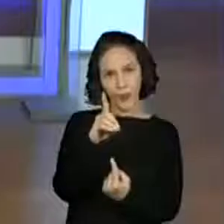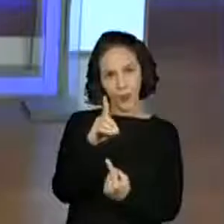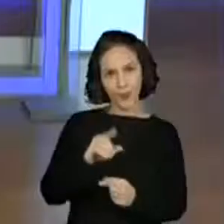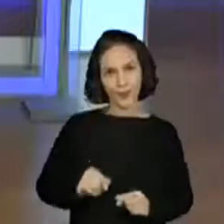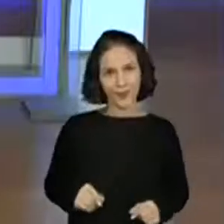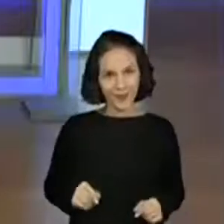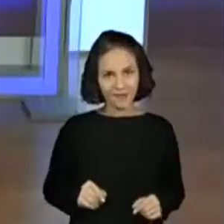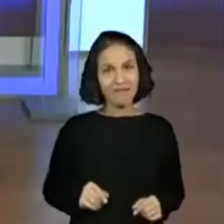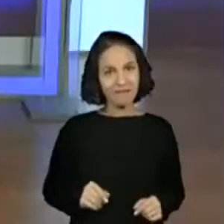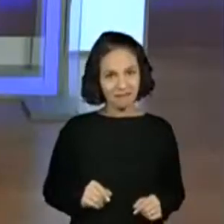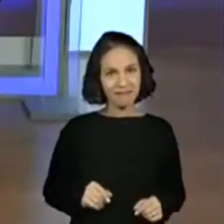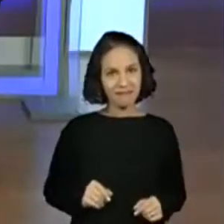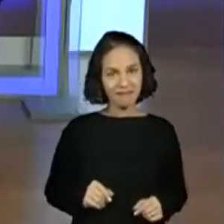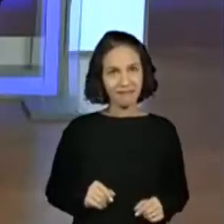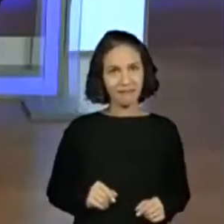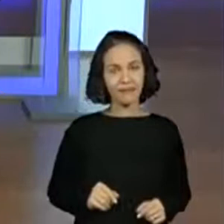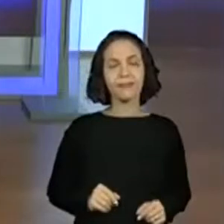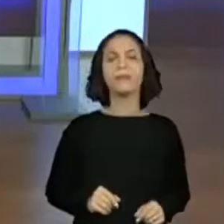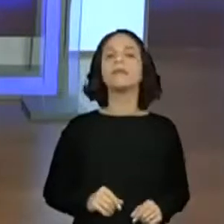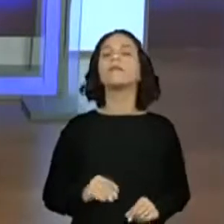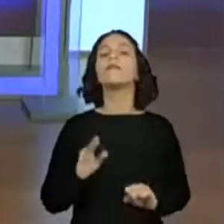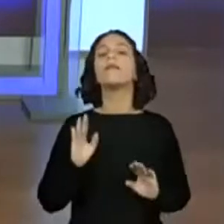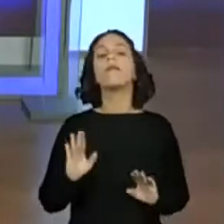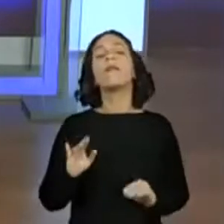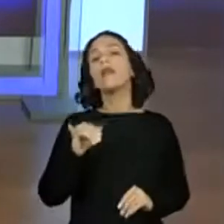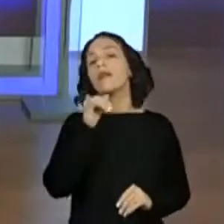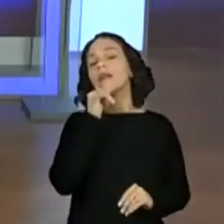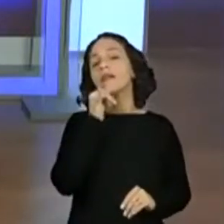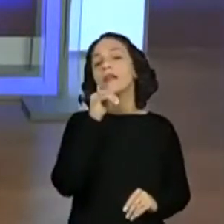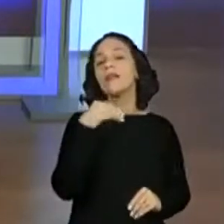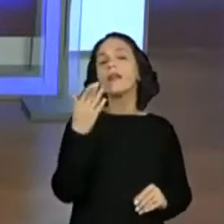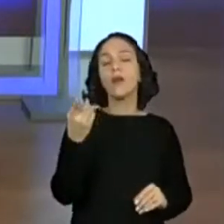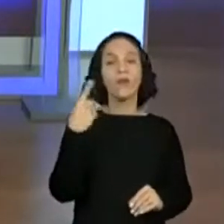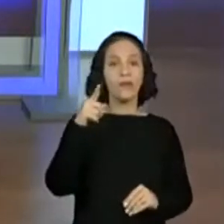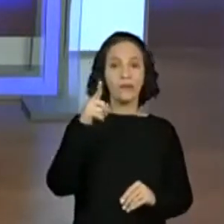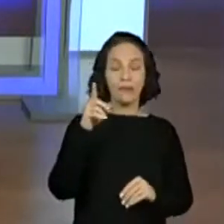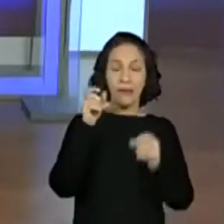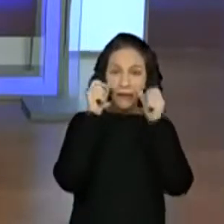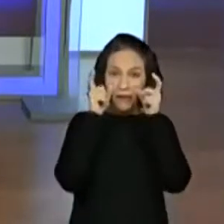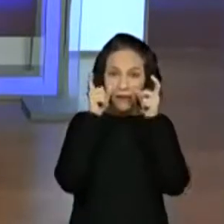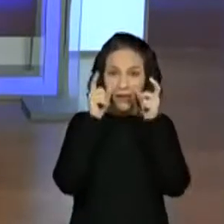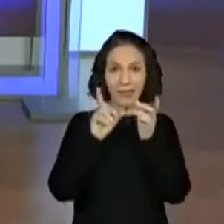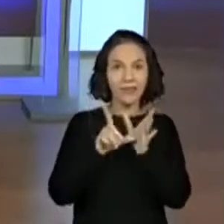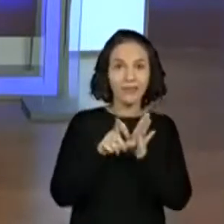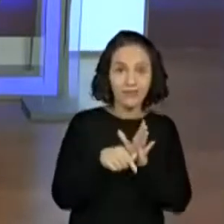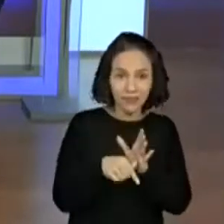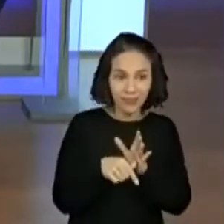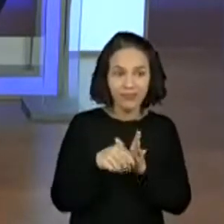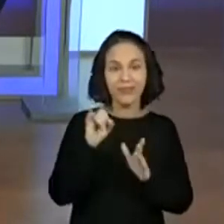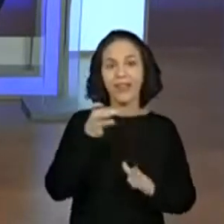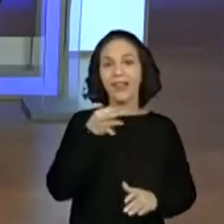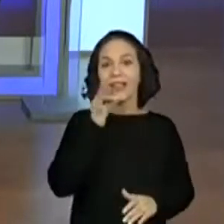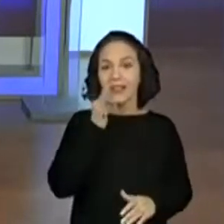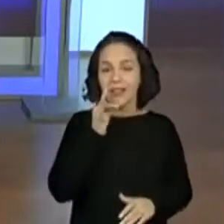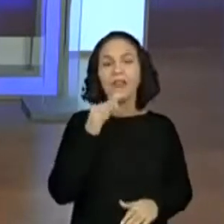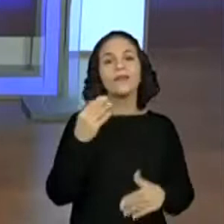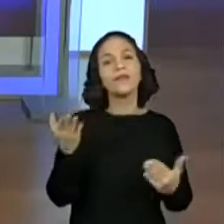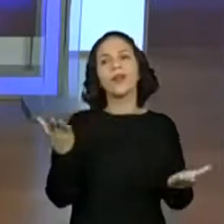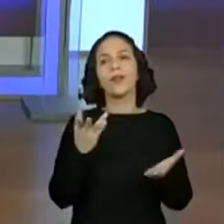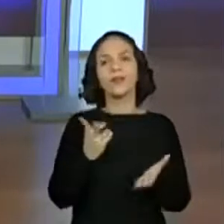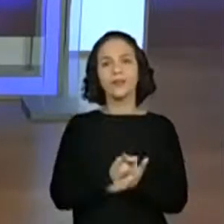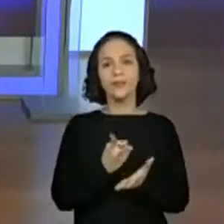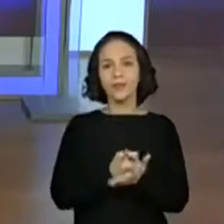11. Muito bem. Então, uma breve retomada da última aula, quem acordou Isso. atrasadinho, aí quem estava tomando café, para podermos